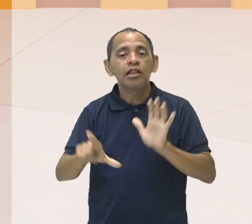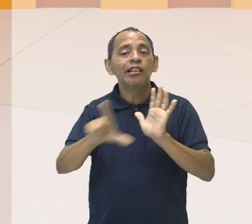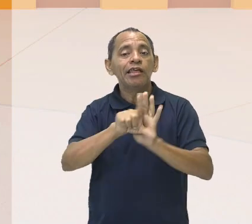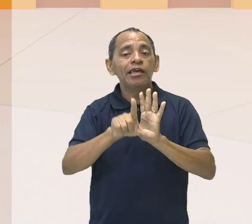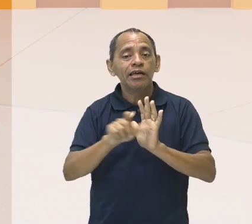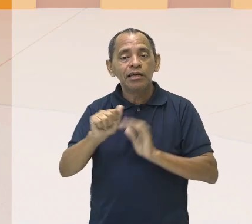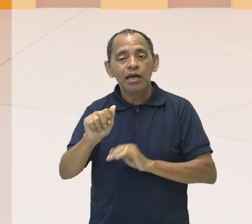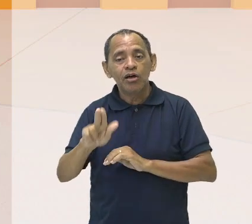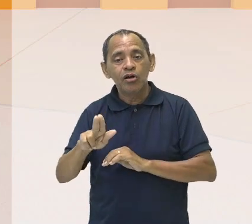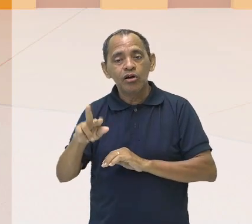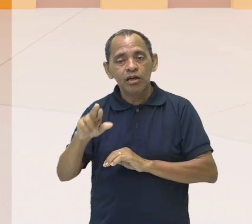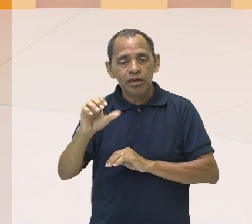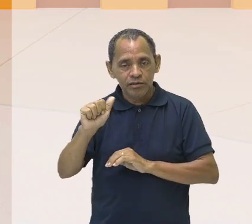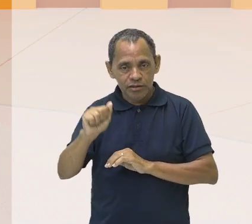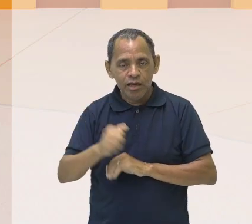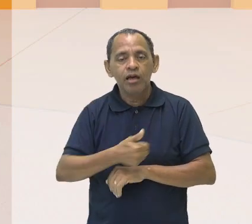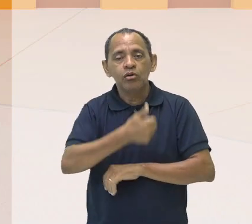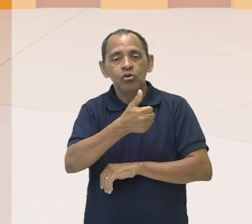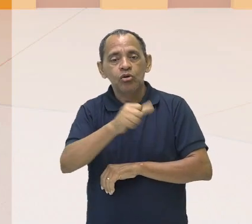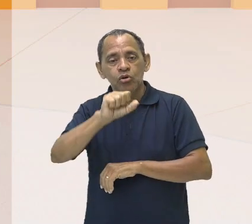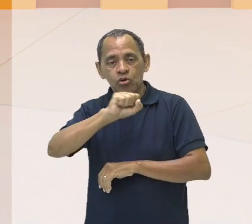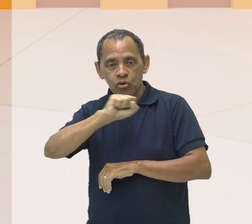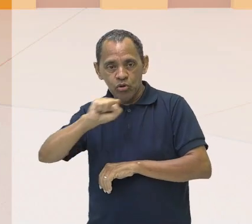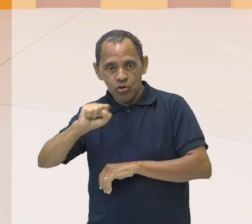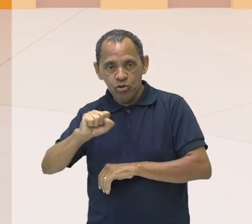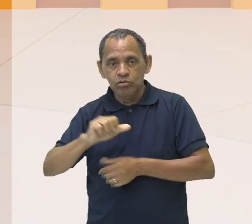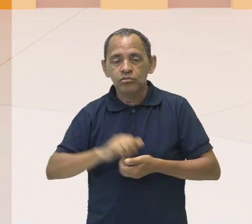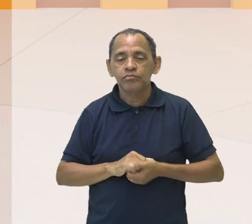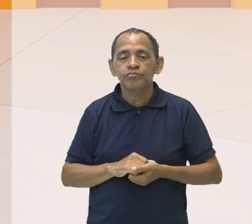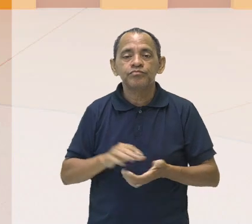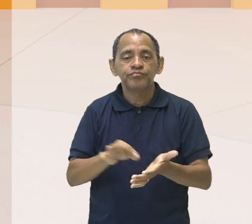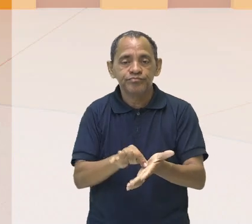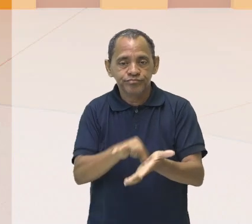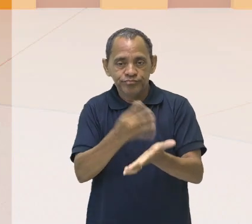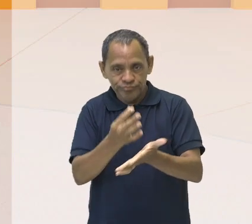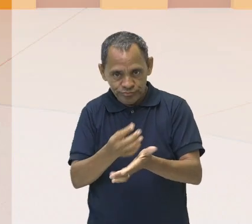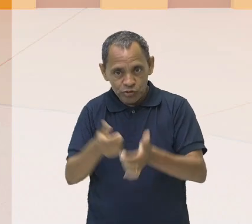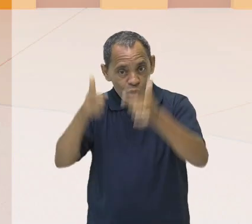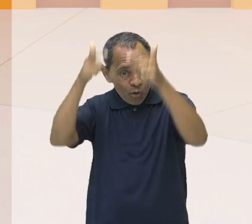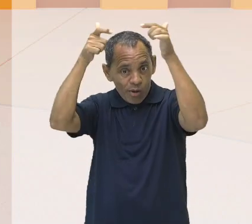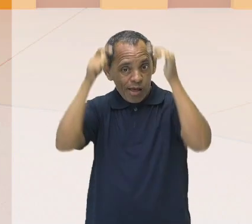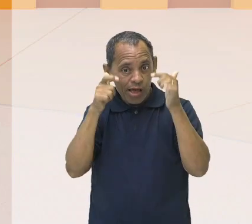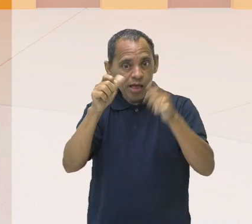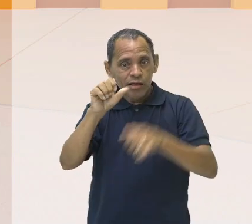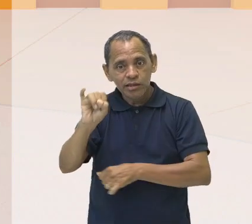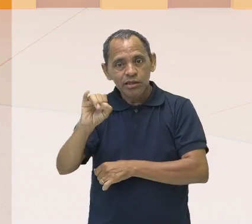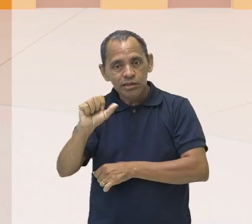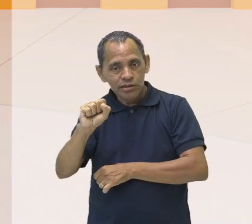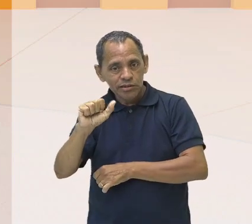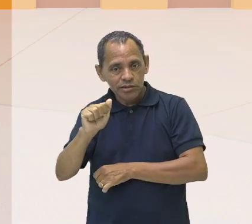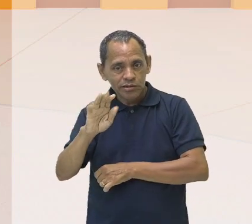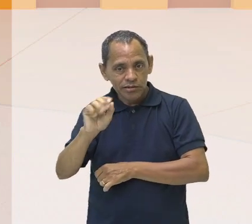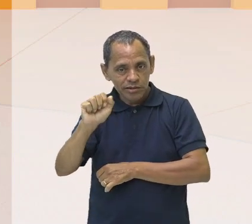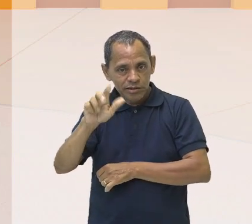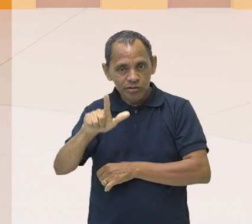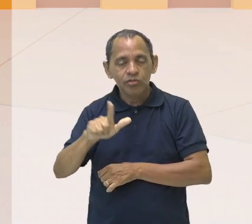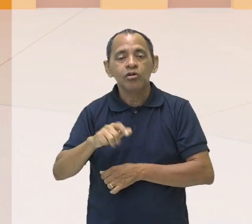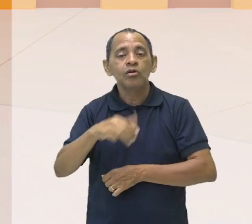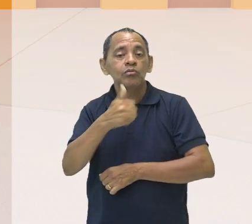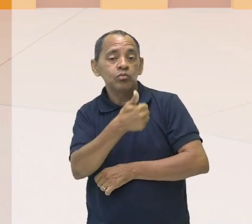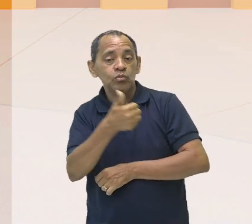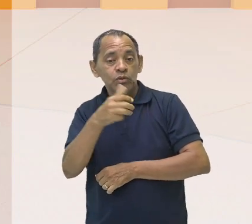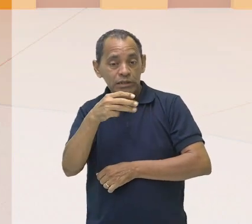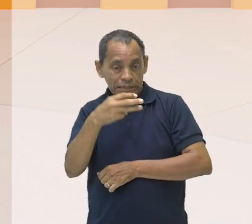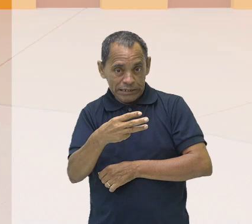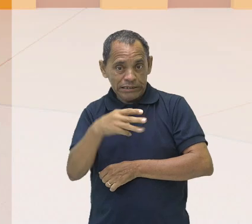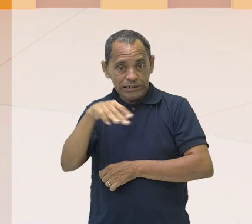de 1888, assinada pela Princesa Isabel em 13 de maio de 1888